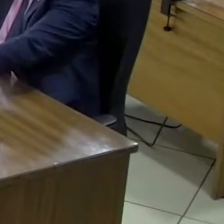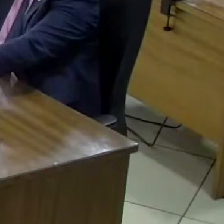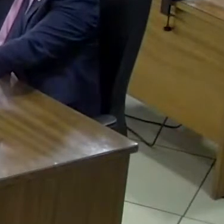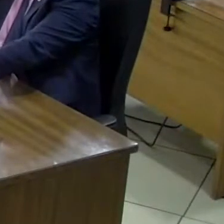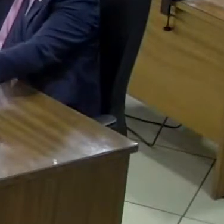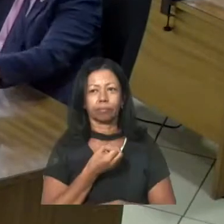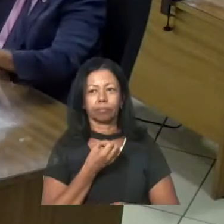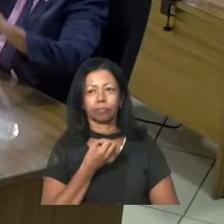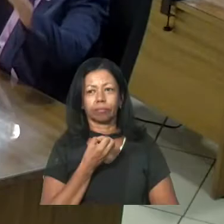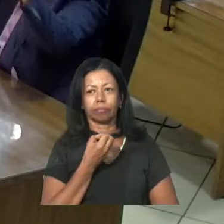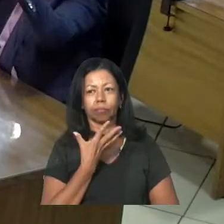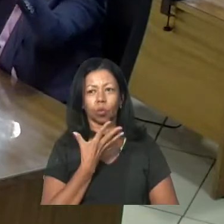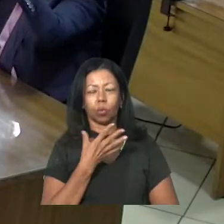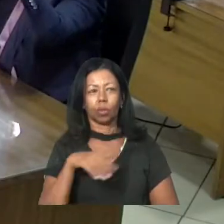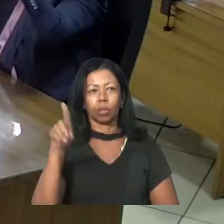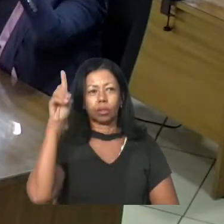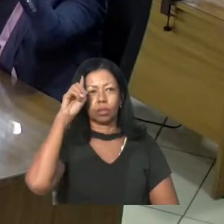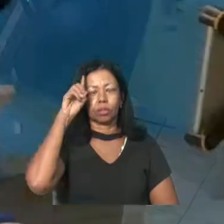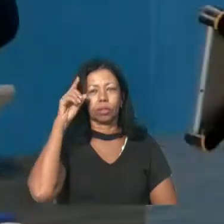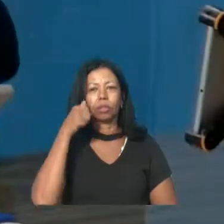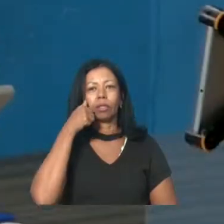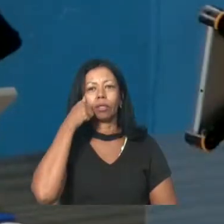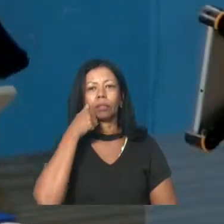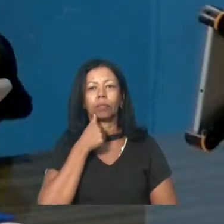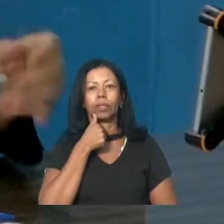boa, né? No Dia das Mulheres.